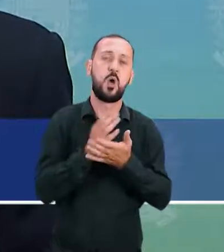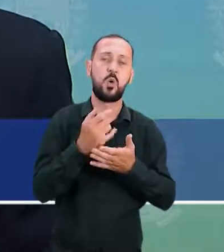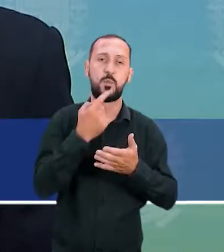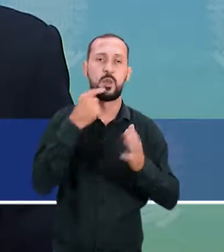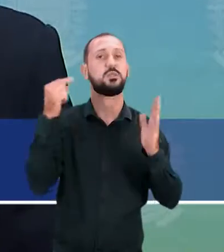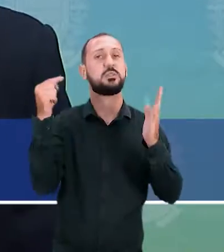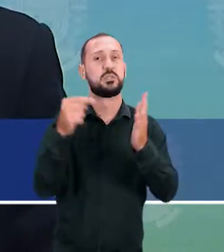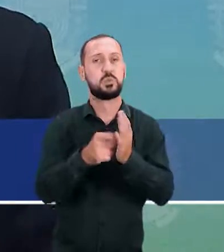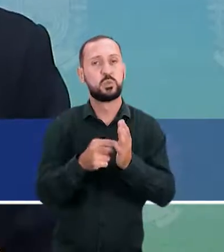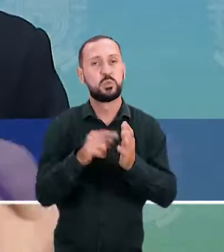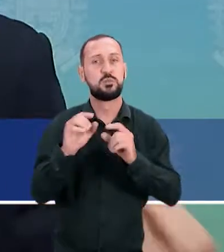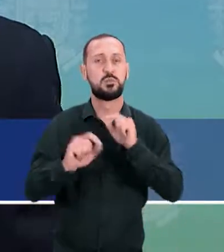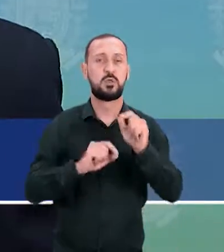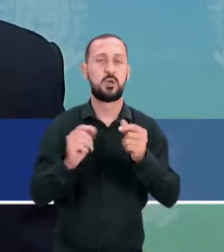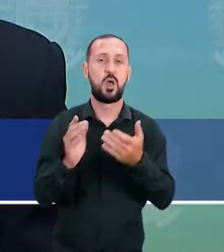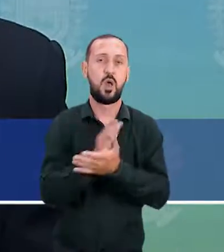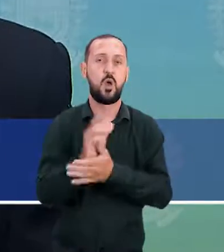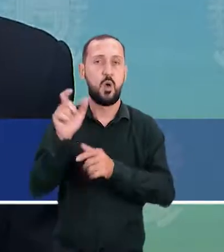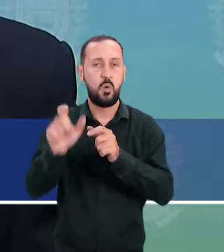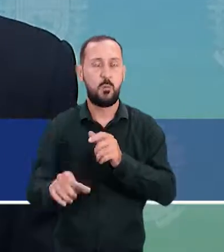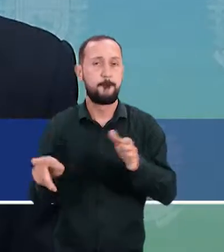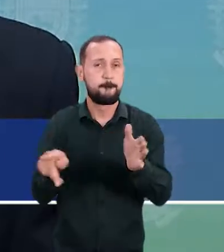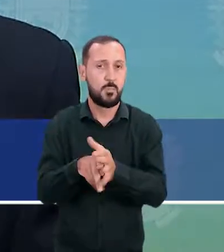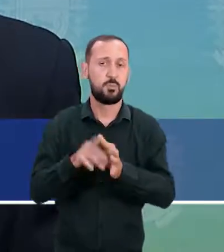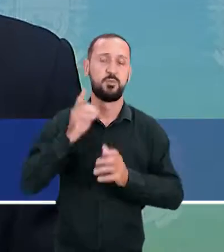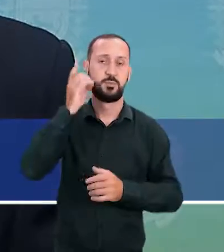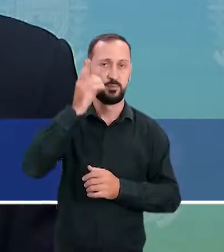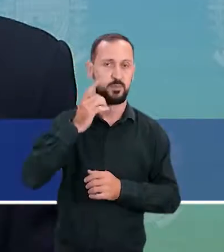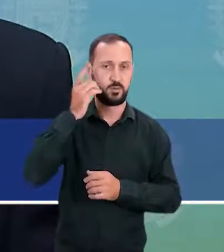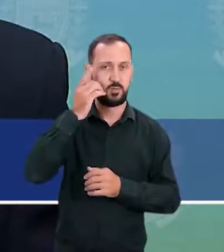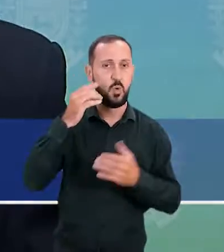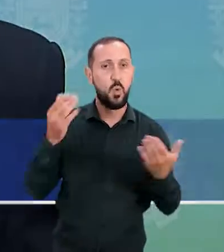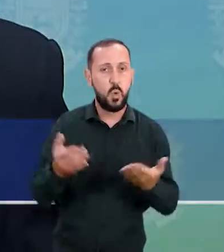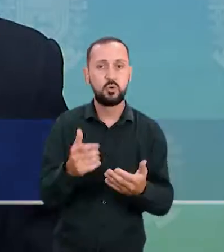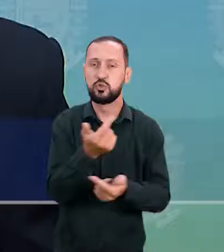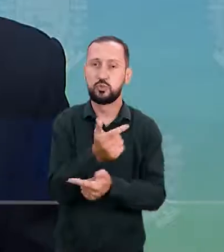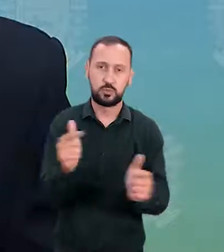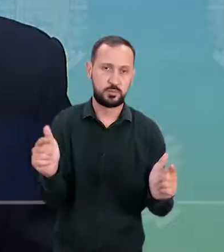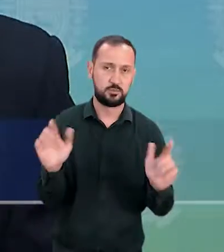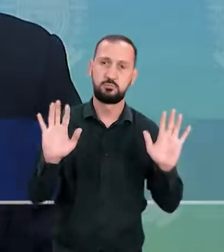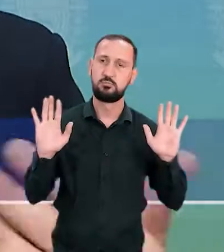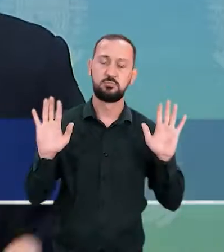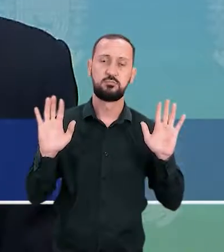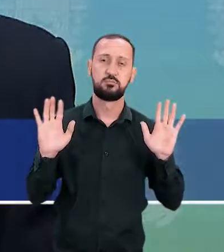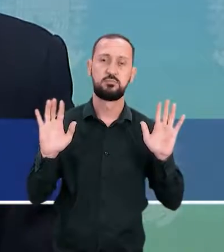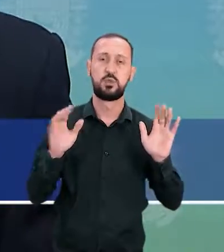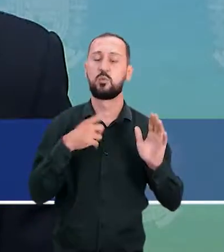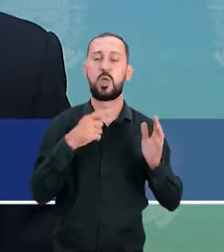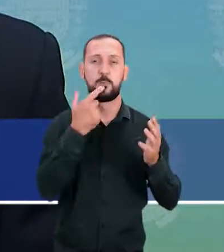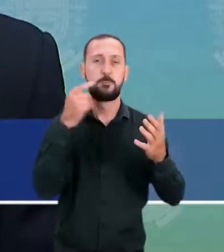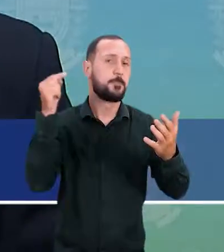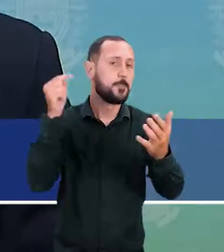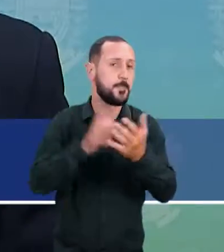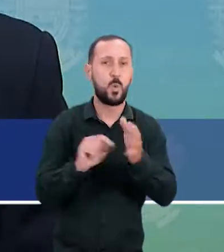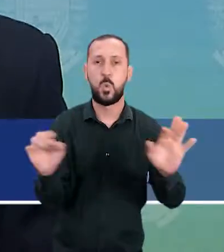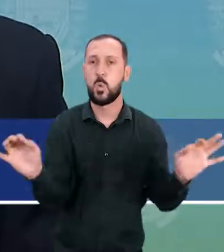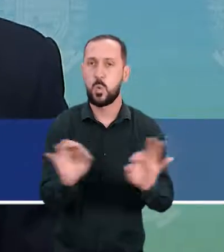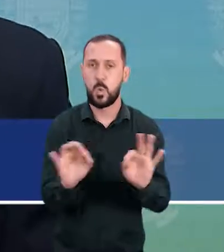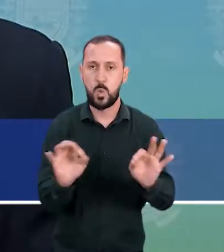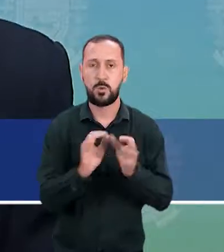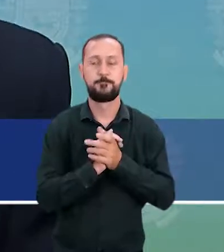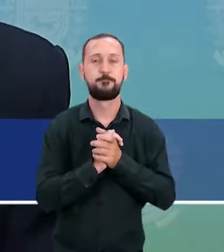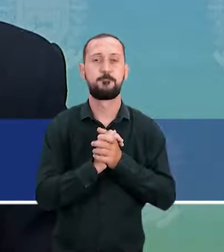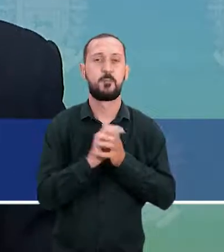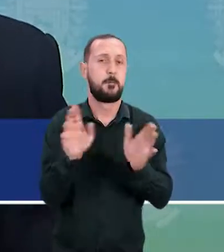quando há alguma denúncia formalizada contra algum dos deputados da casa, né? Hoje não existe nenhuma